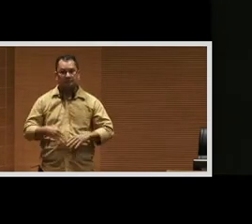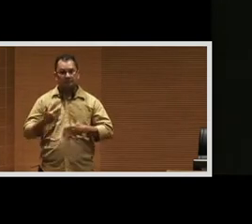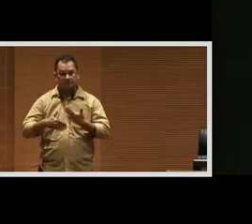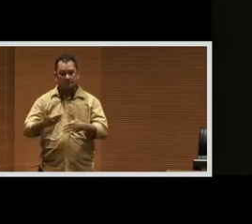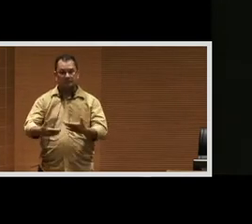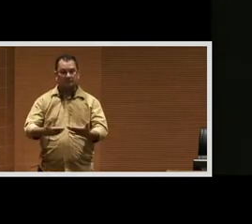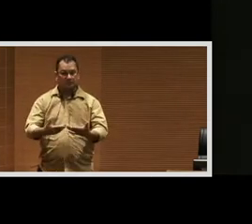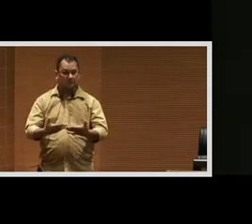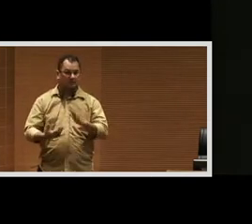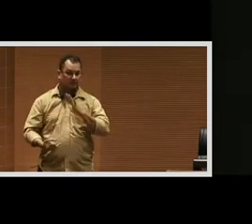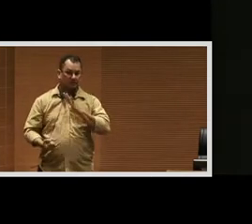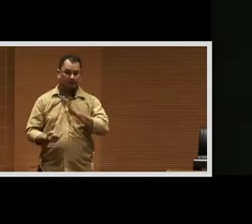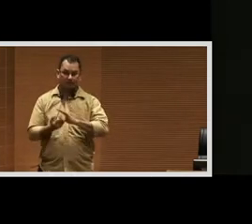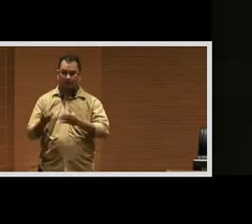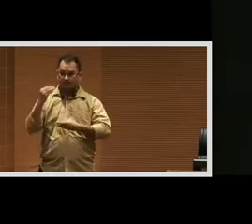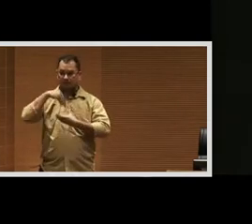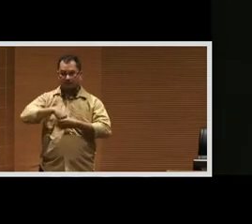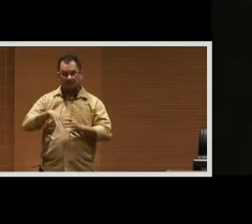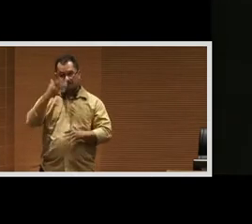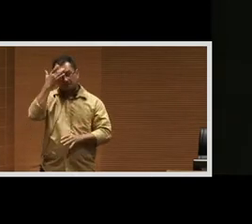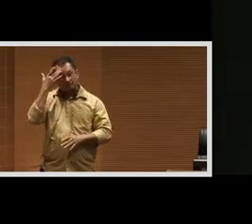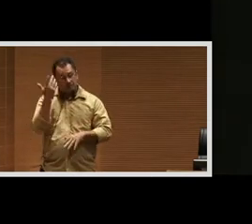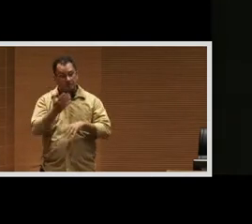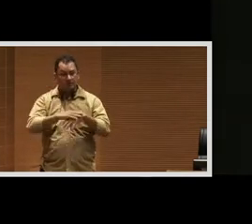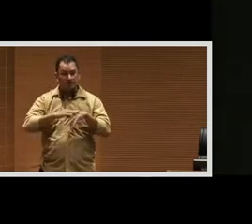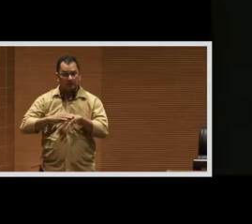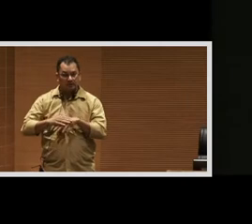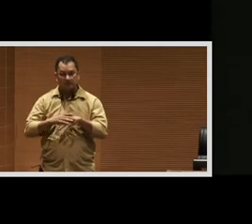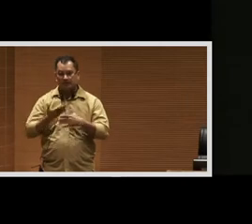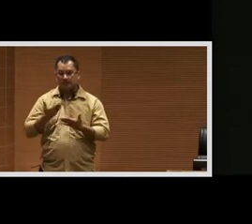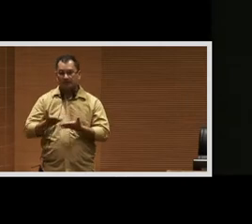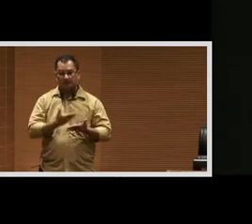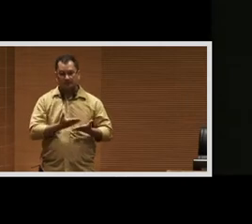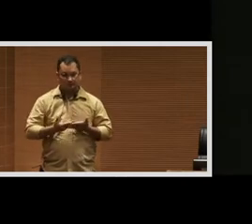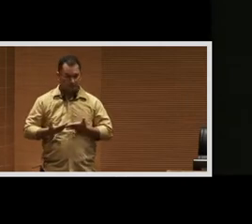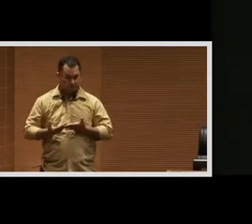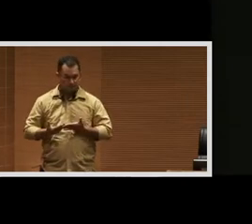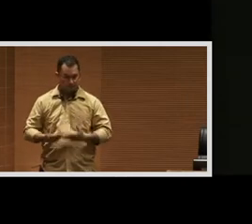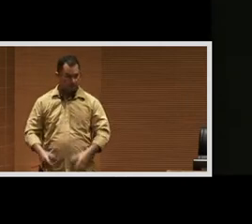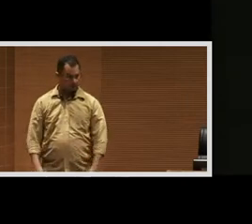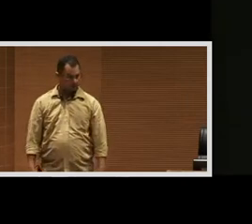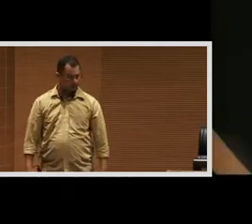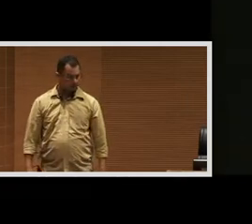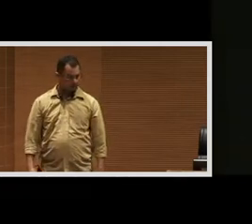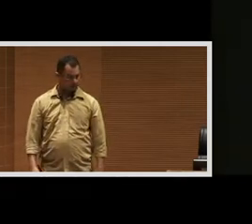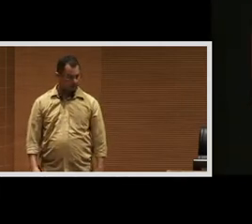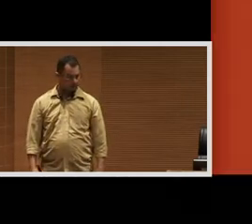que institucionaliza as pessoas numa doença e num fracasso.